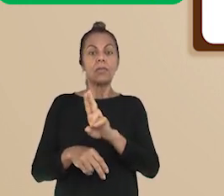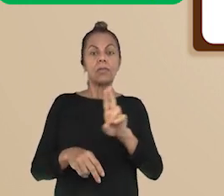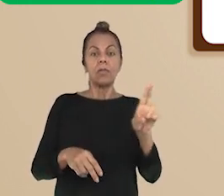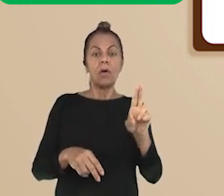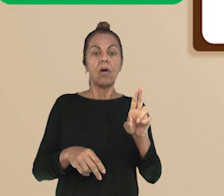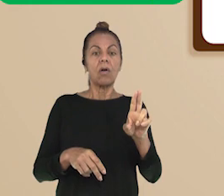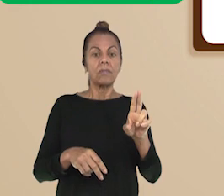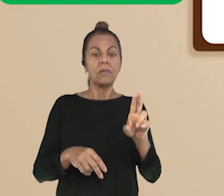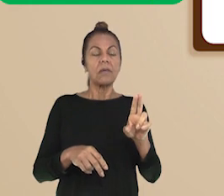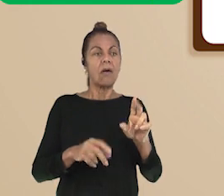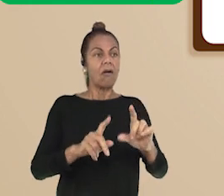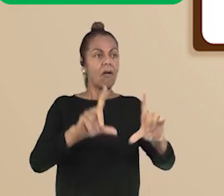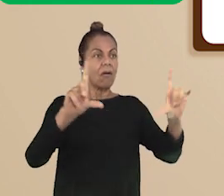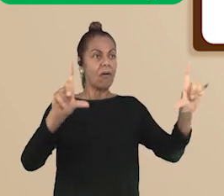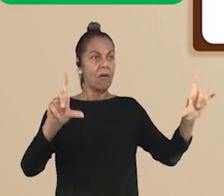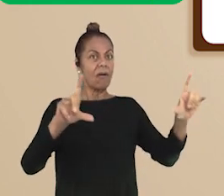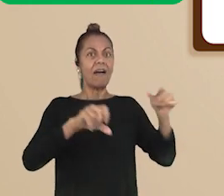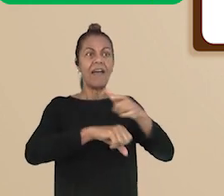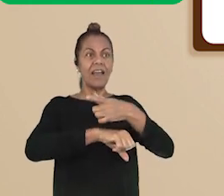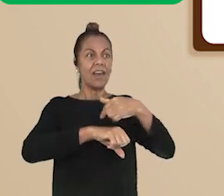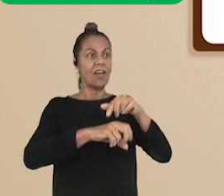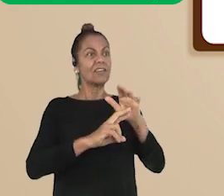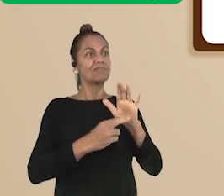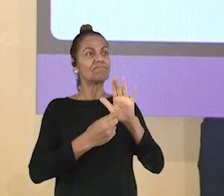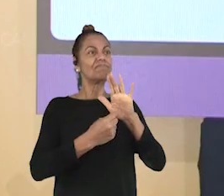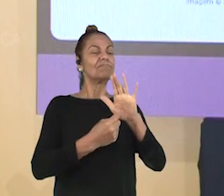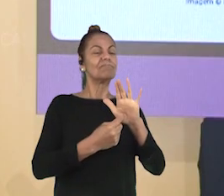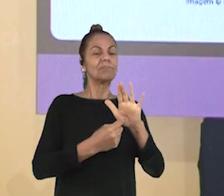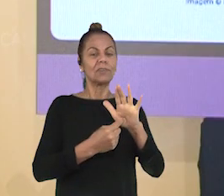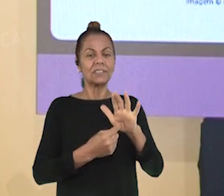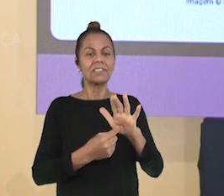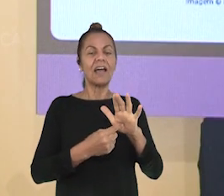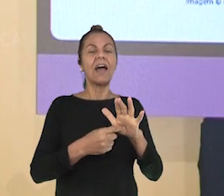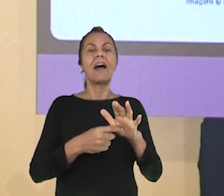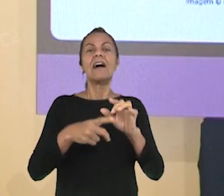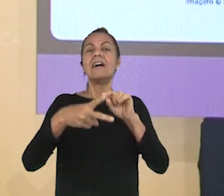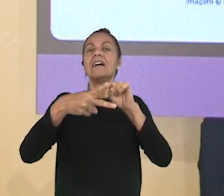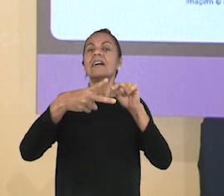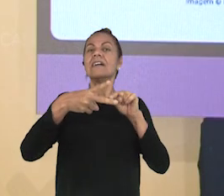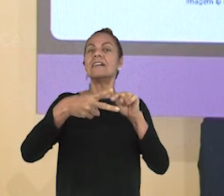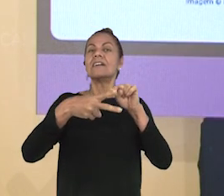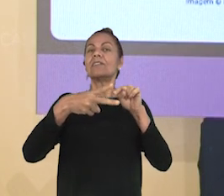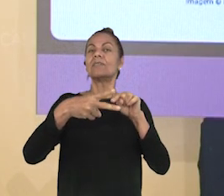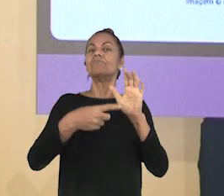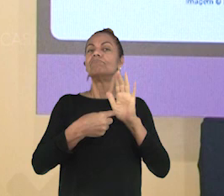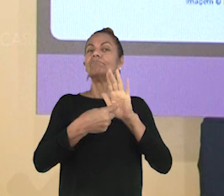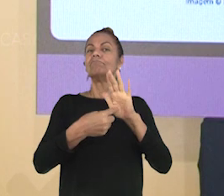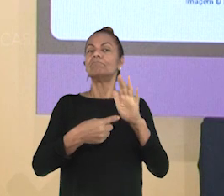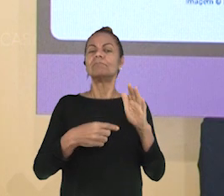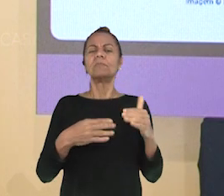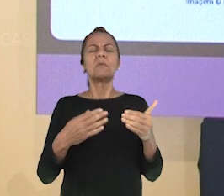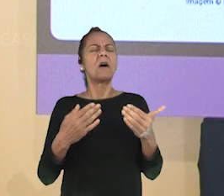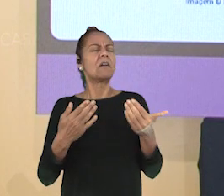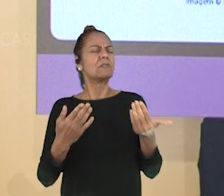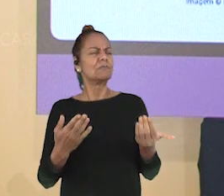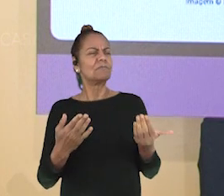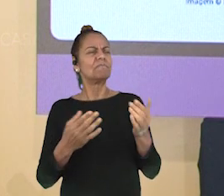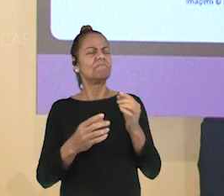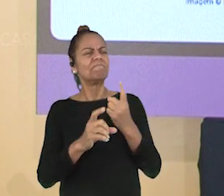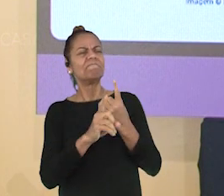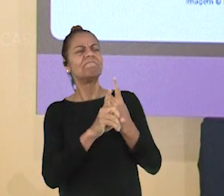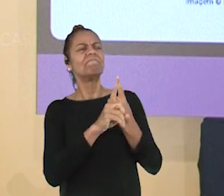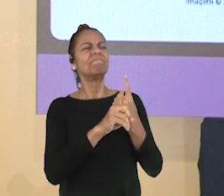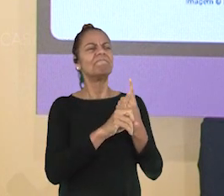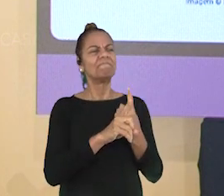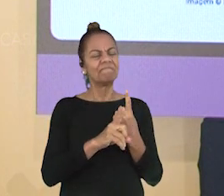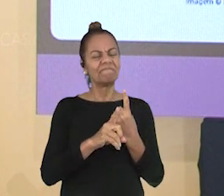representar também o ângulo de 0 graus. Agora vamos praticar? Identifique pelo nome